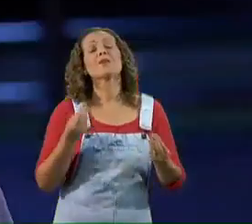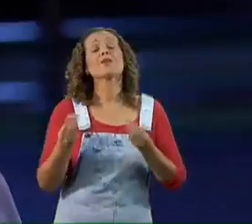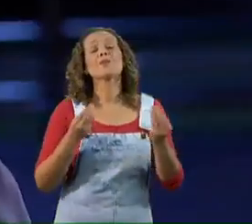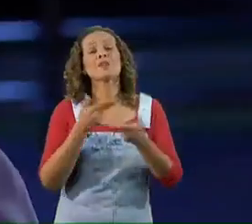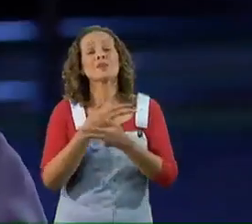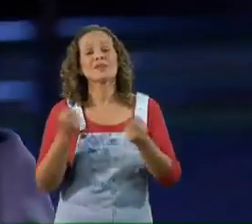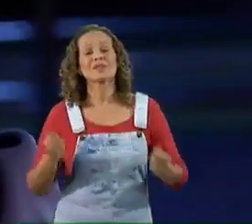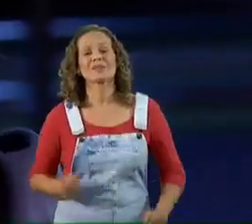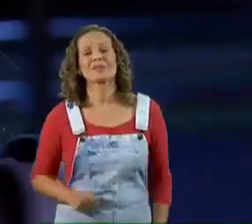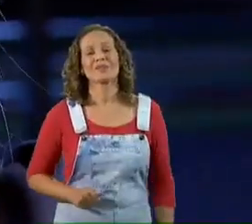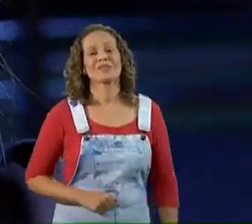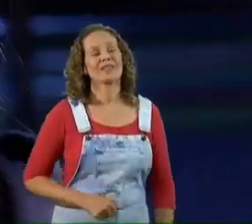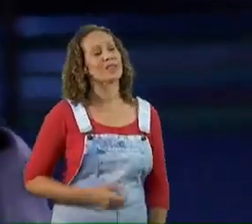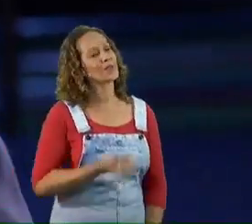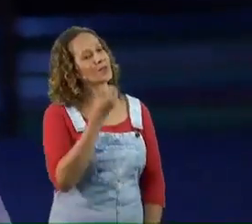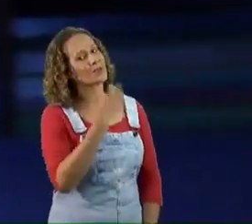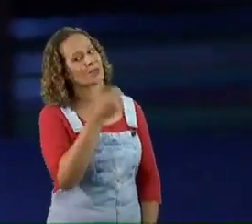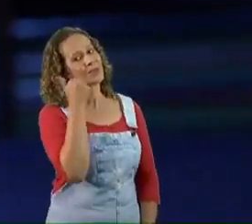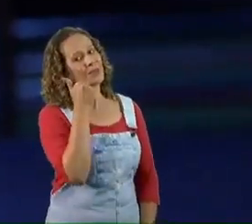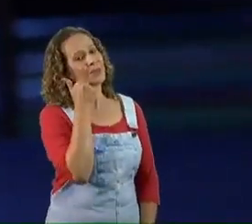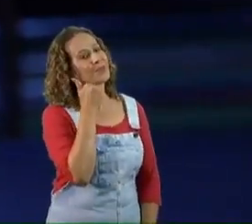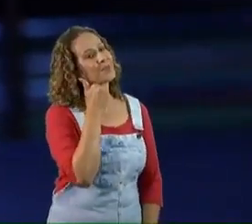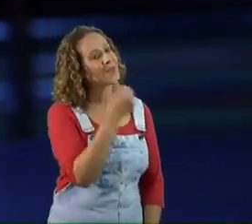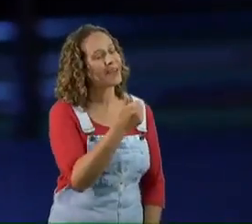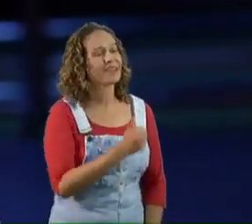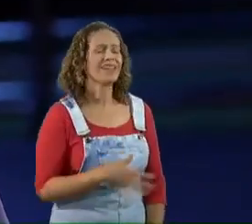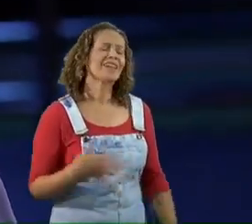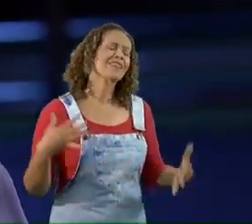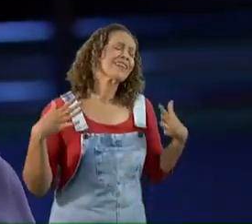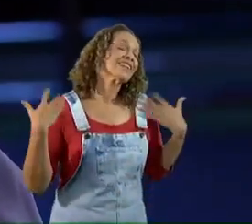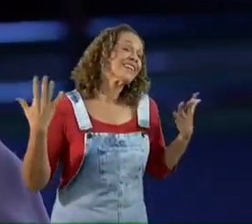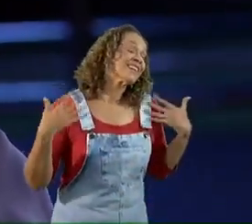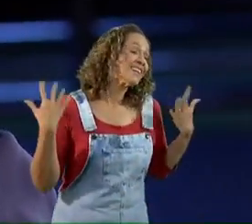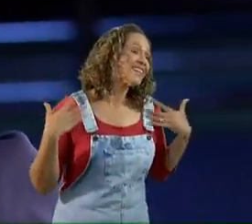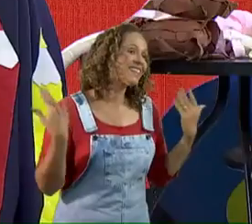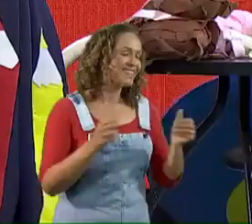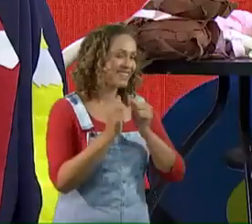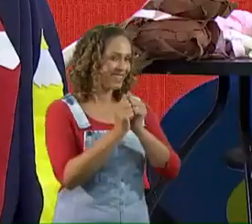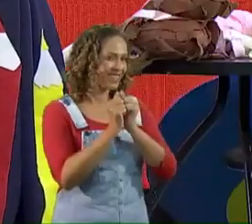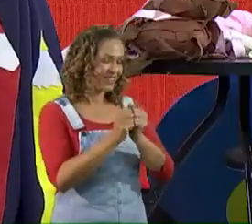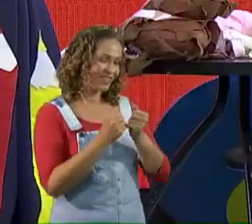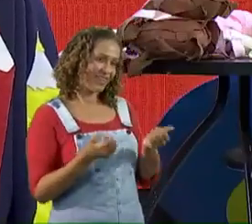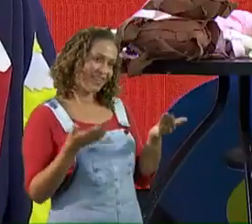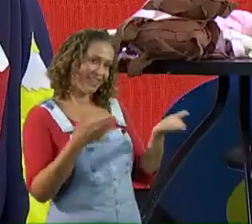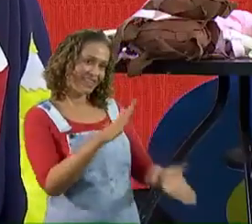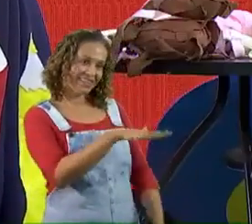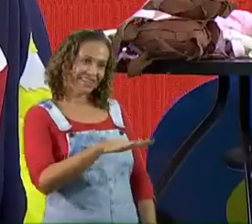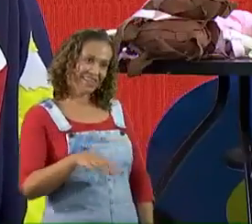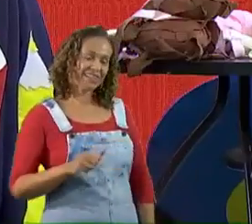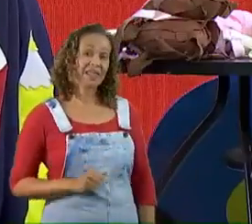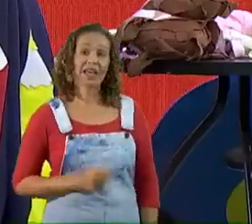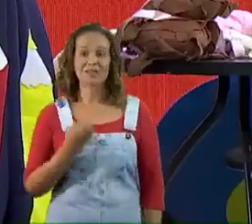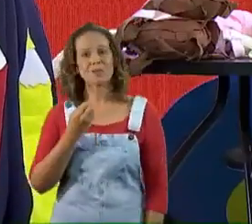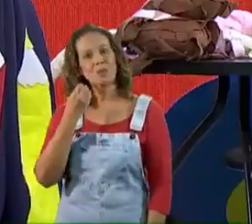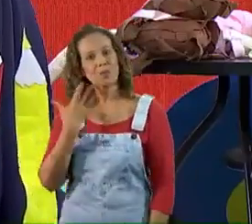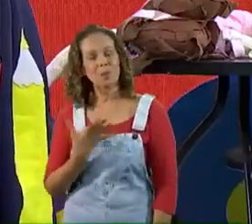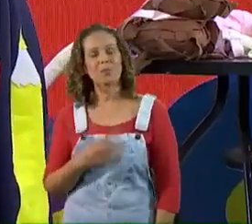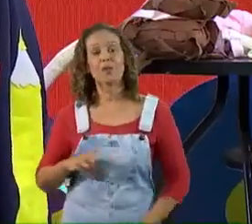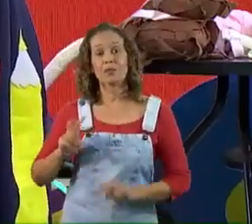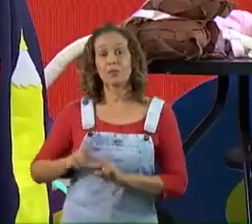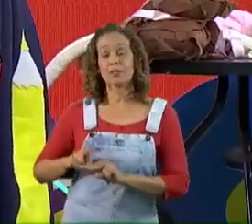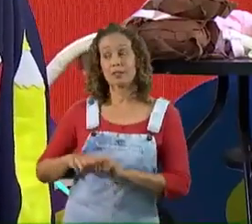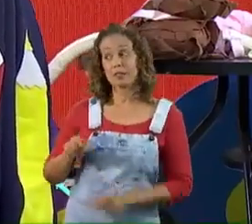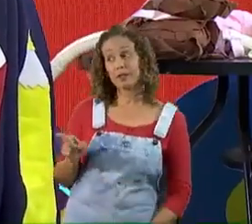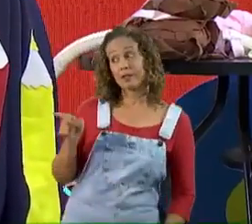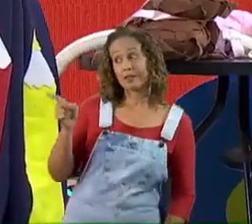Graças a Deus, é uma alegria estar aqui com vocês, crianças. Ai, que bom, tia Marcele. Tia Marcele, eu vou sentar ali porque eu